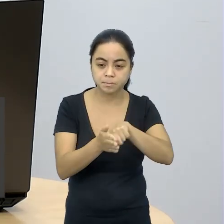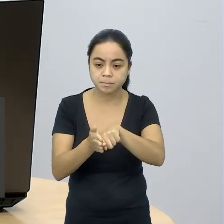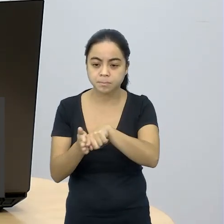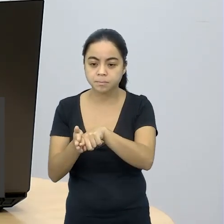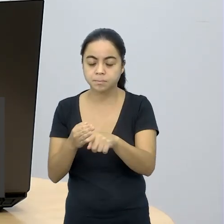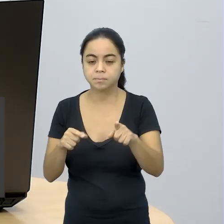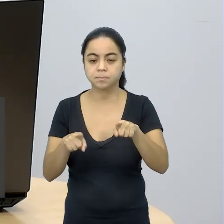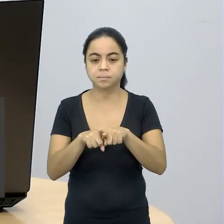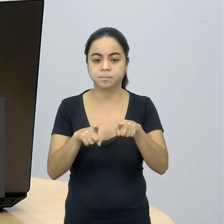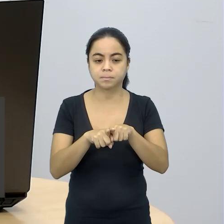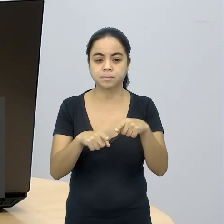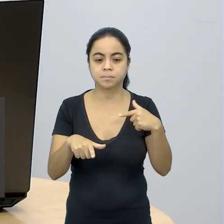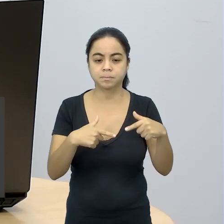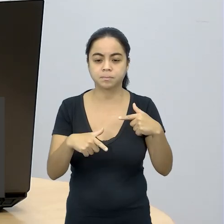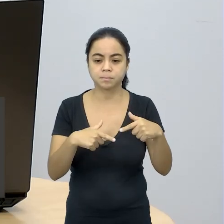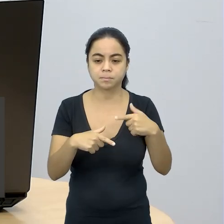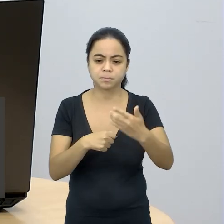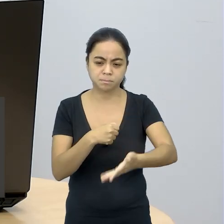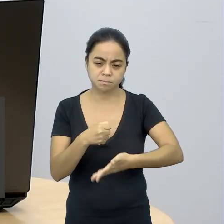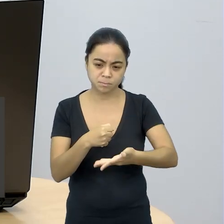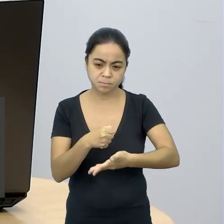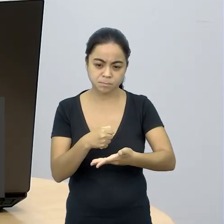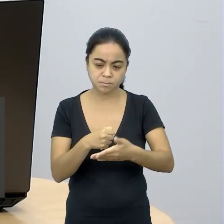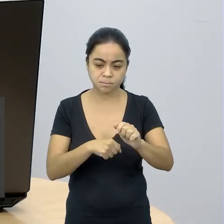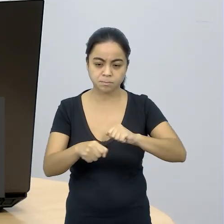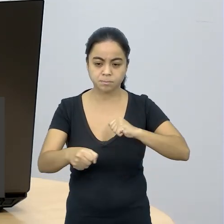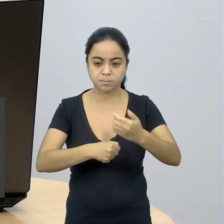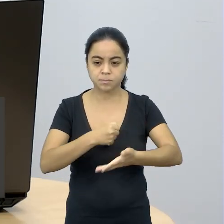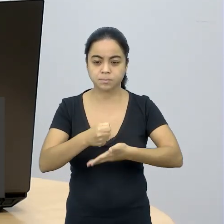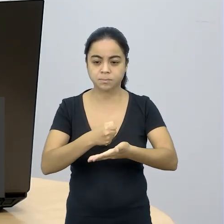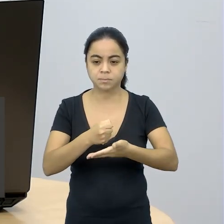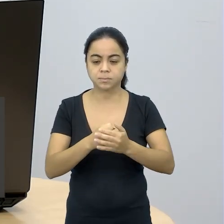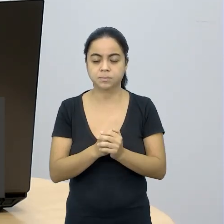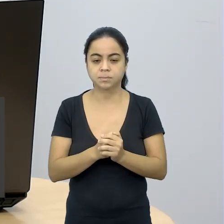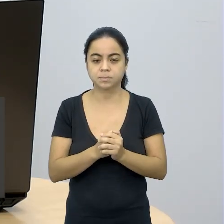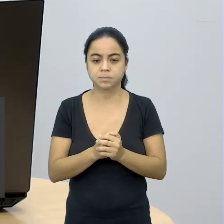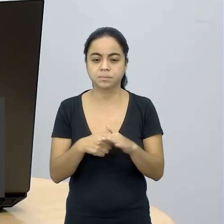também trabalhando a formação geral básica. Ou seja, além